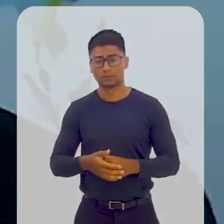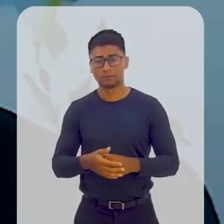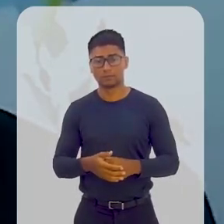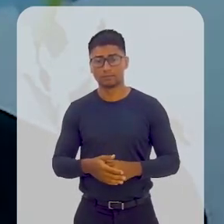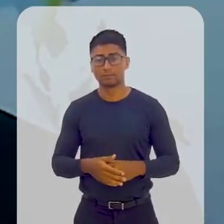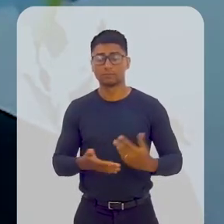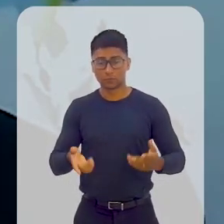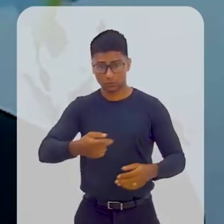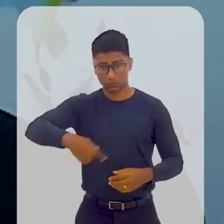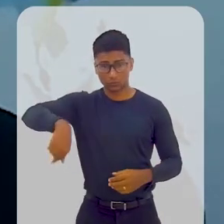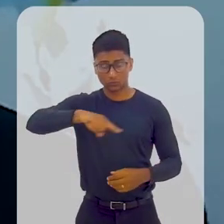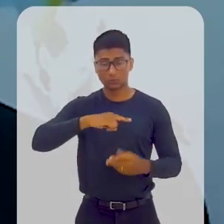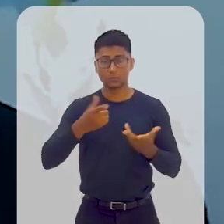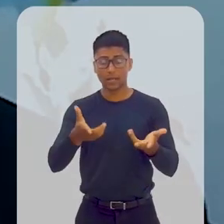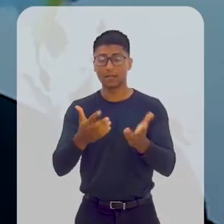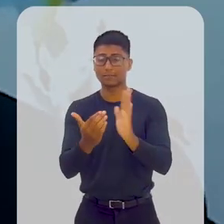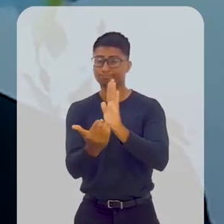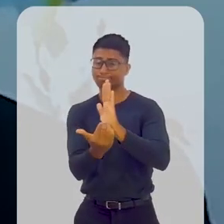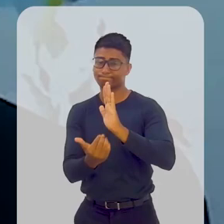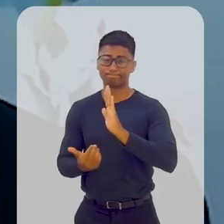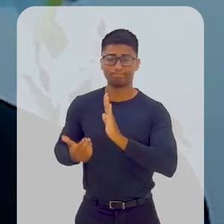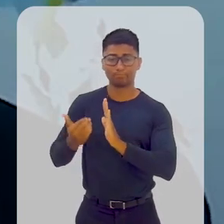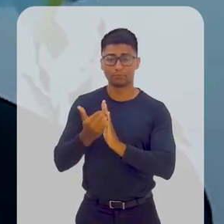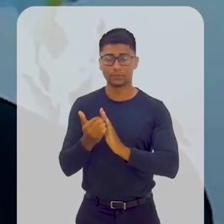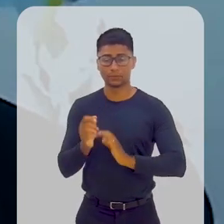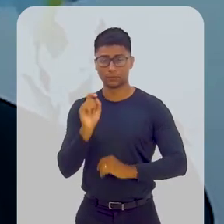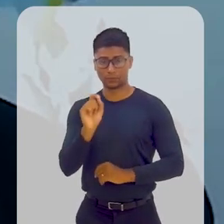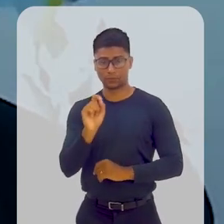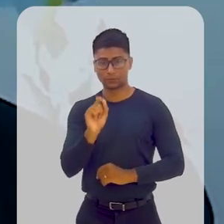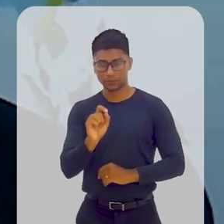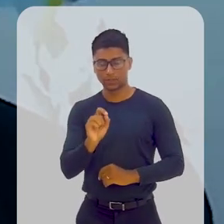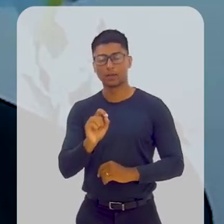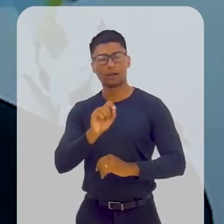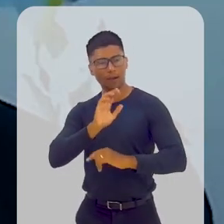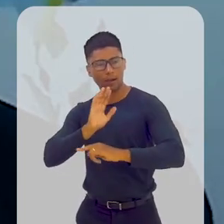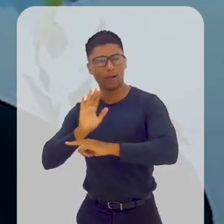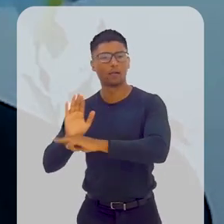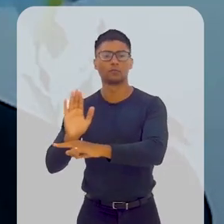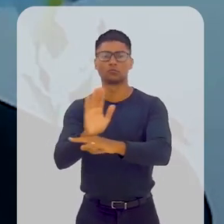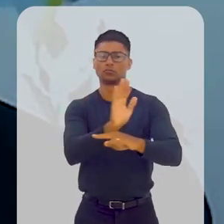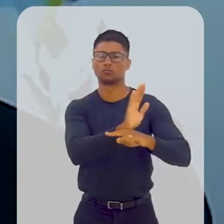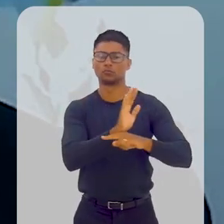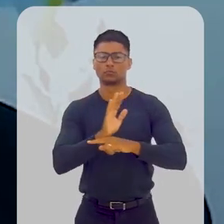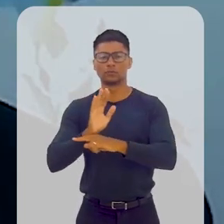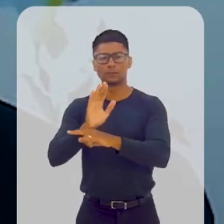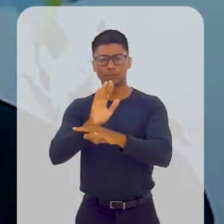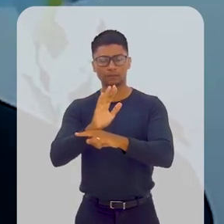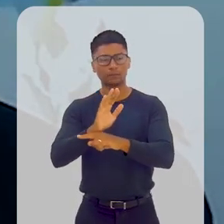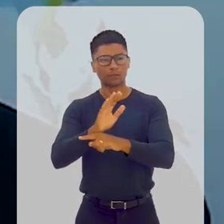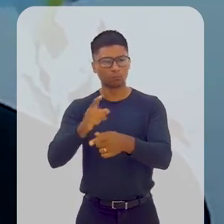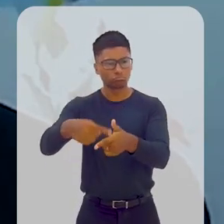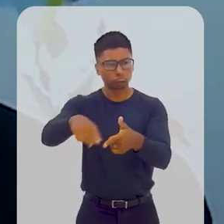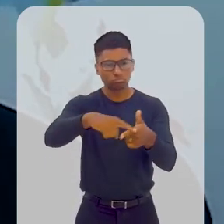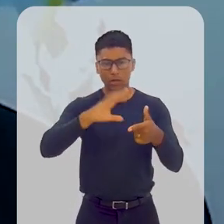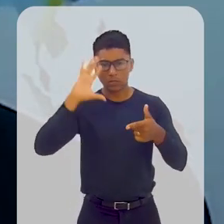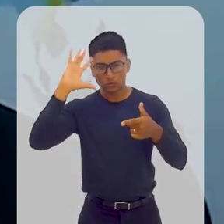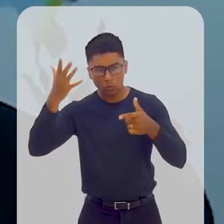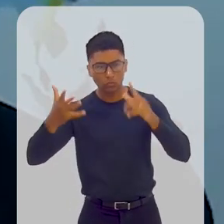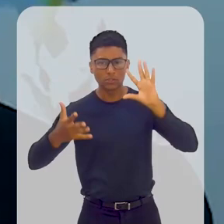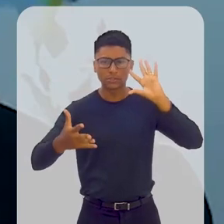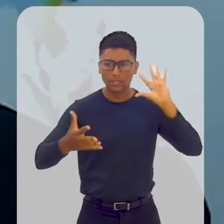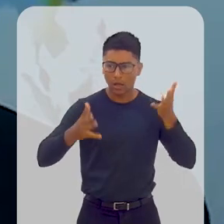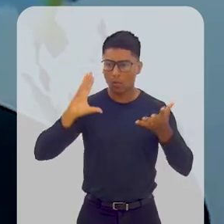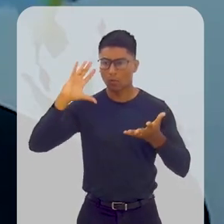proporciona cada vez mais a condição de contribuir com soluções sustentáveis e